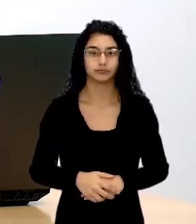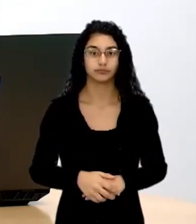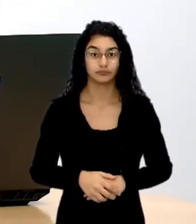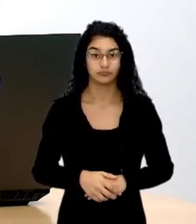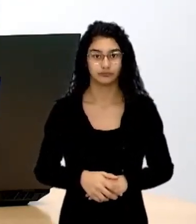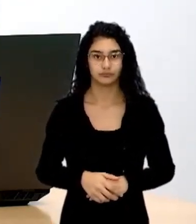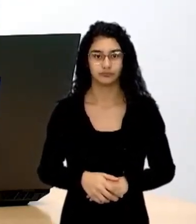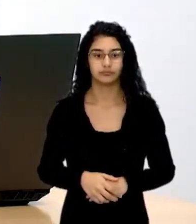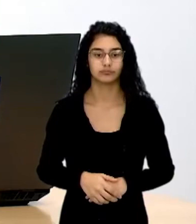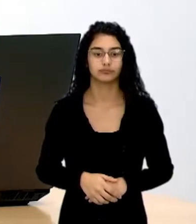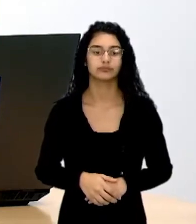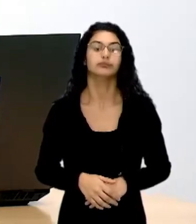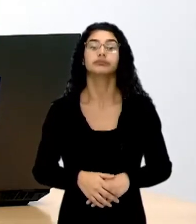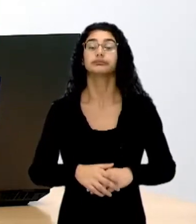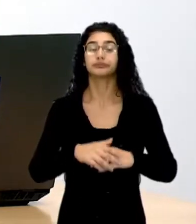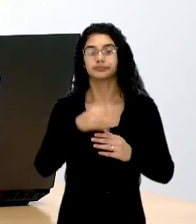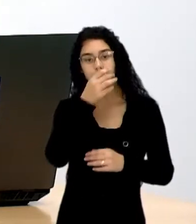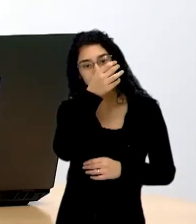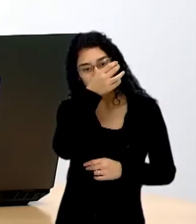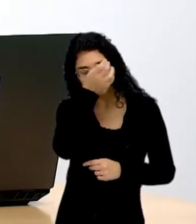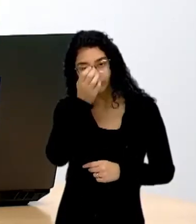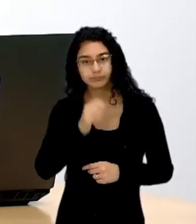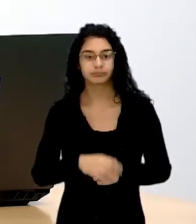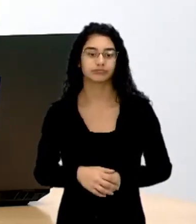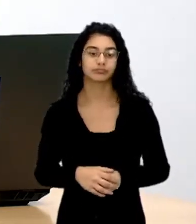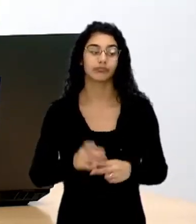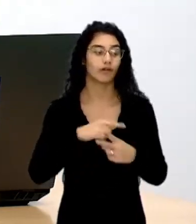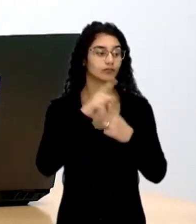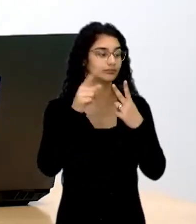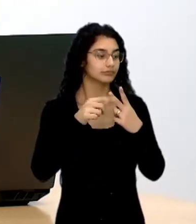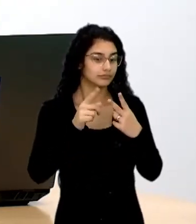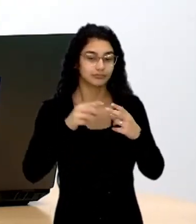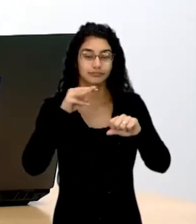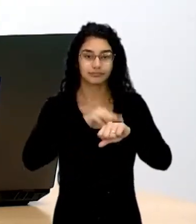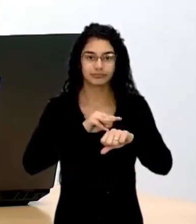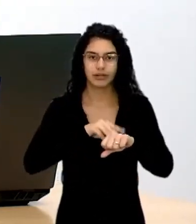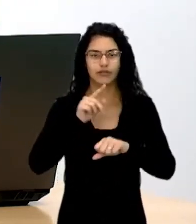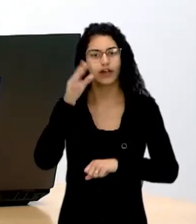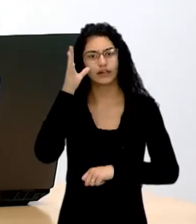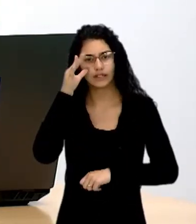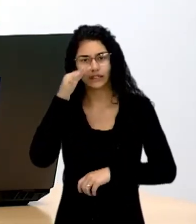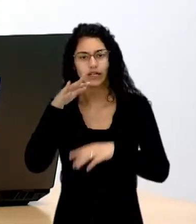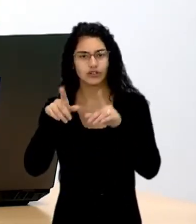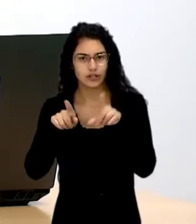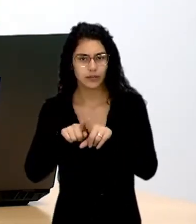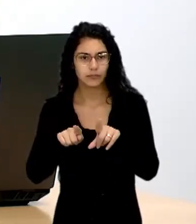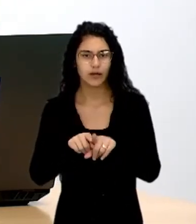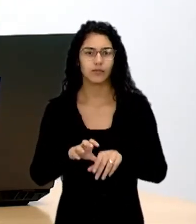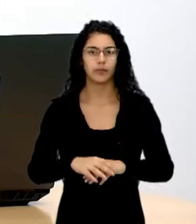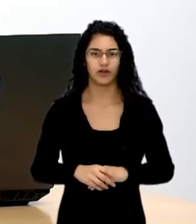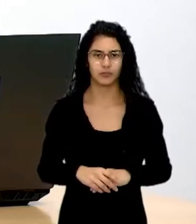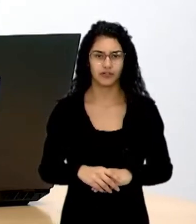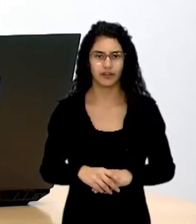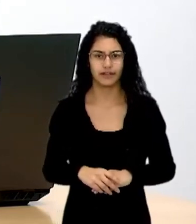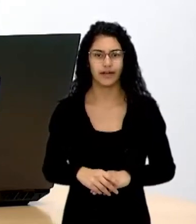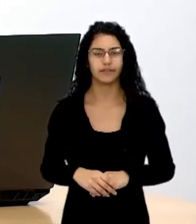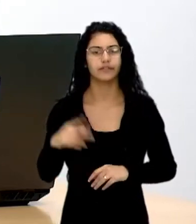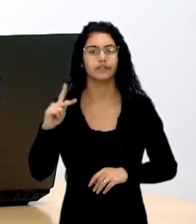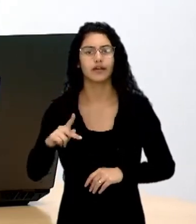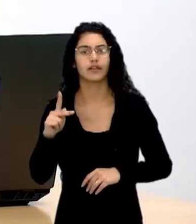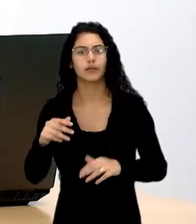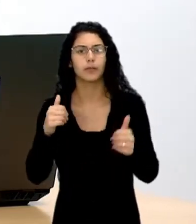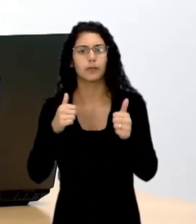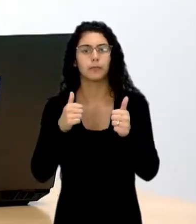bem, o segundo momento relato aqui é bastante interessante e nem sempre está tanto assim no